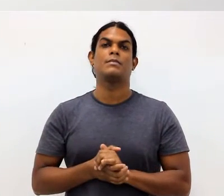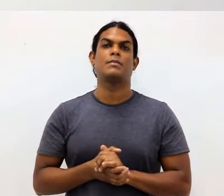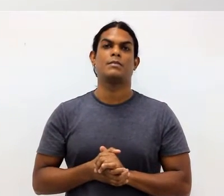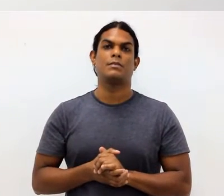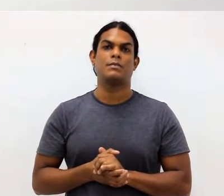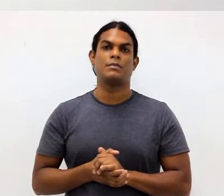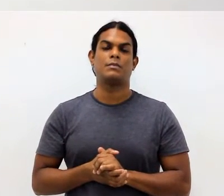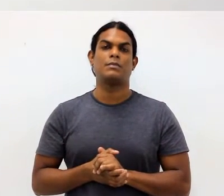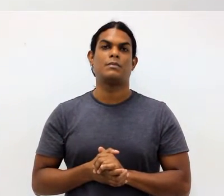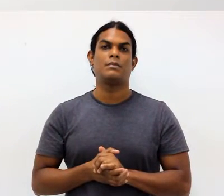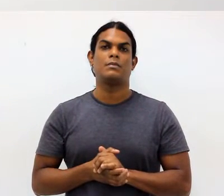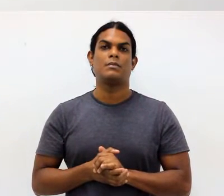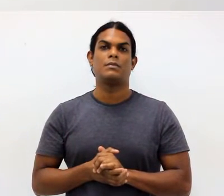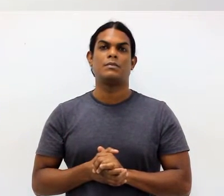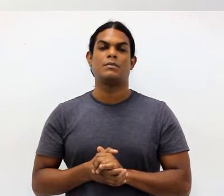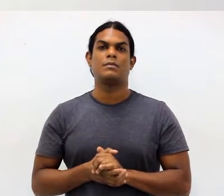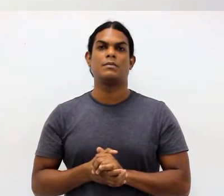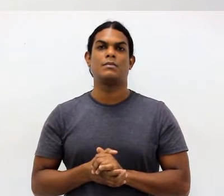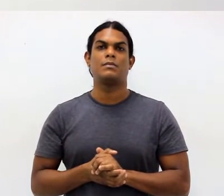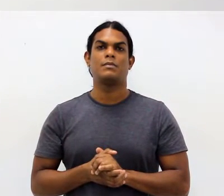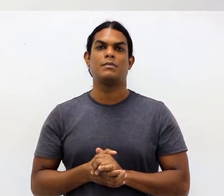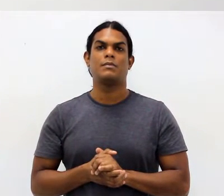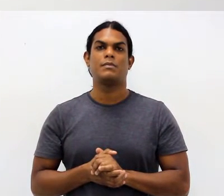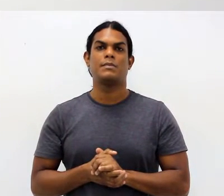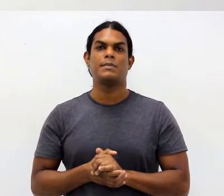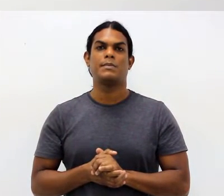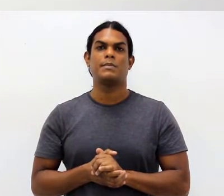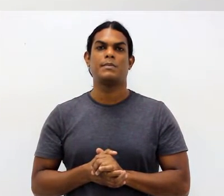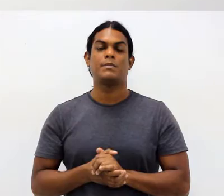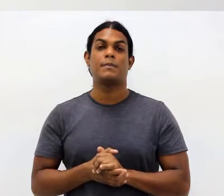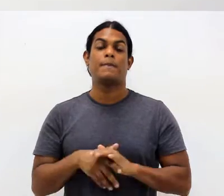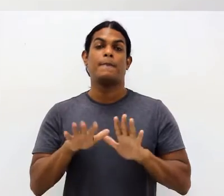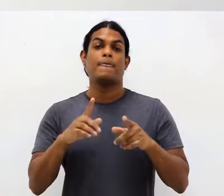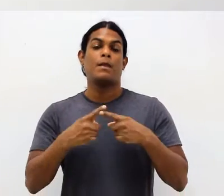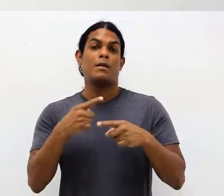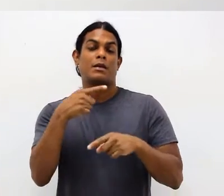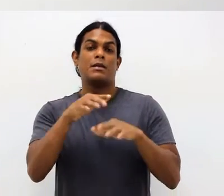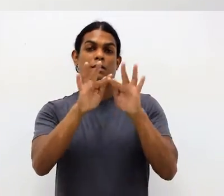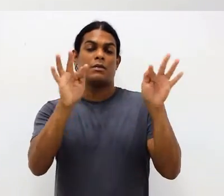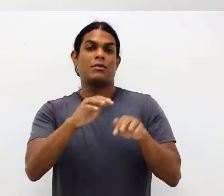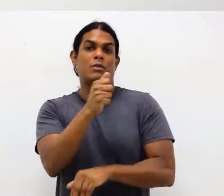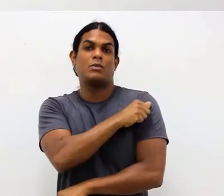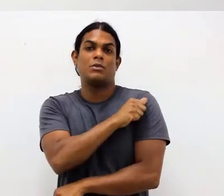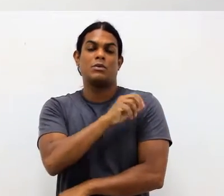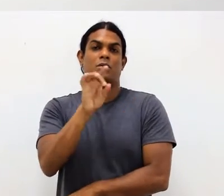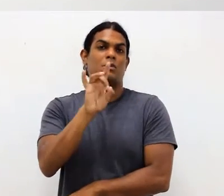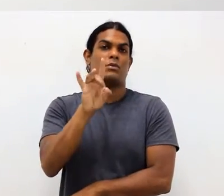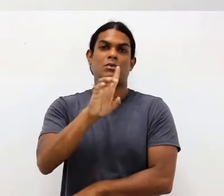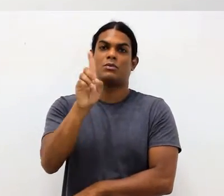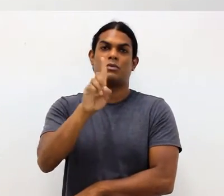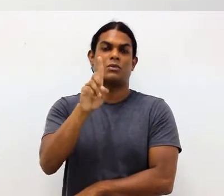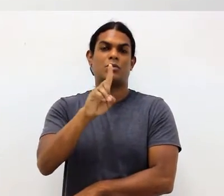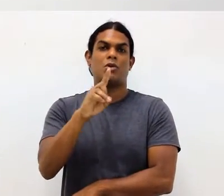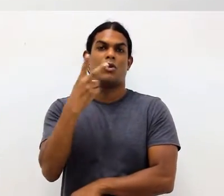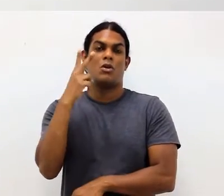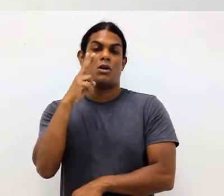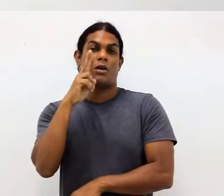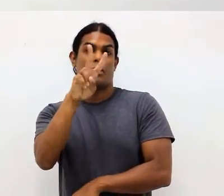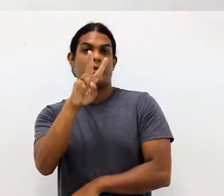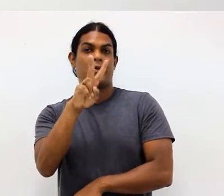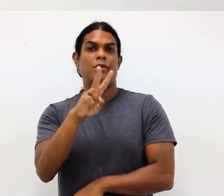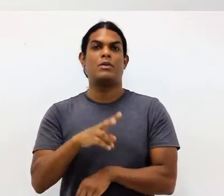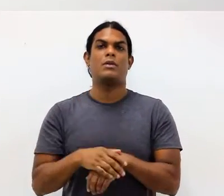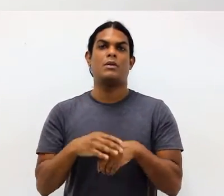processos de ensino e aprendizagem. O estudante ele não seria mais passivo, ele não apenas escutaria o que está ali, ele iria produzir junto